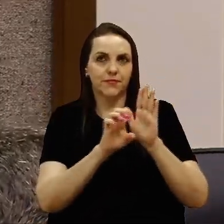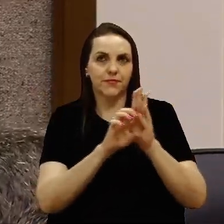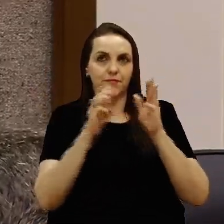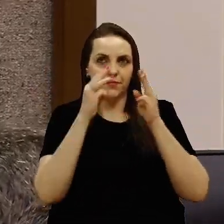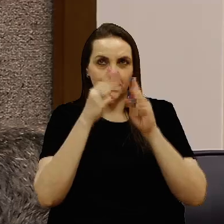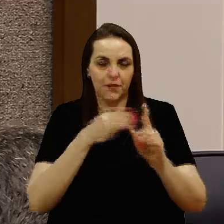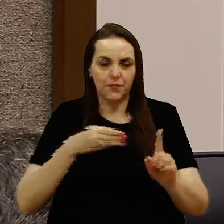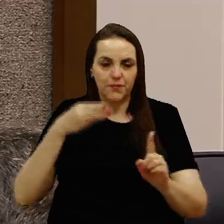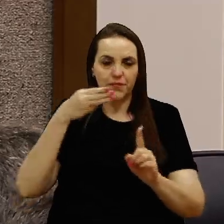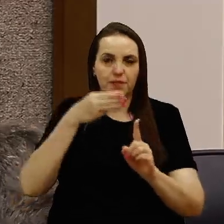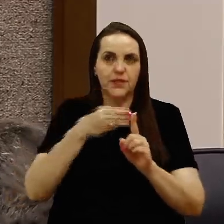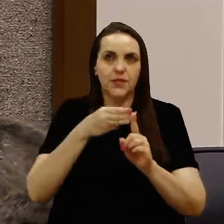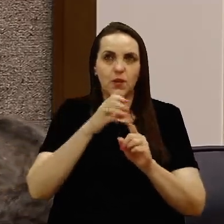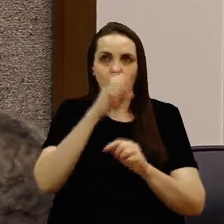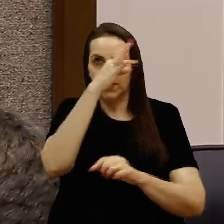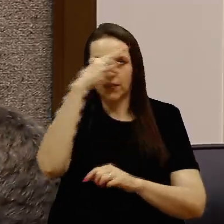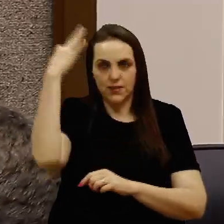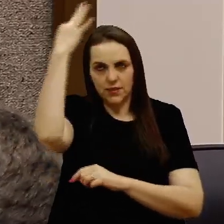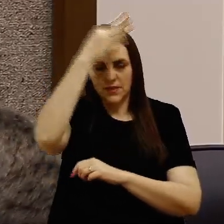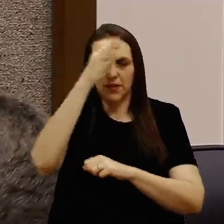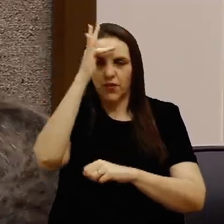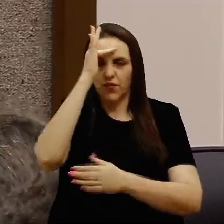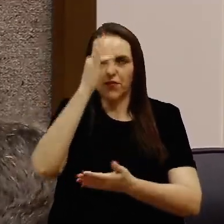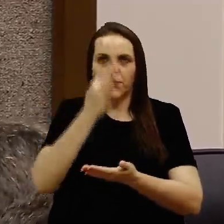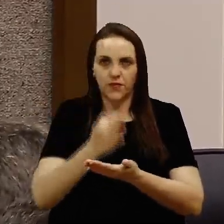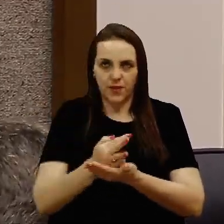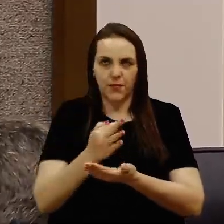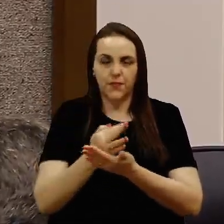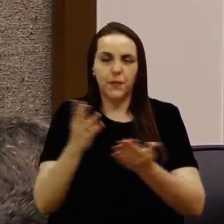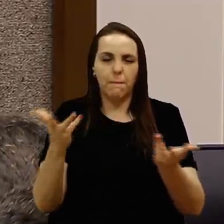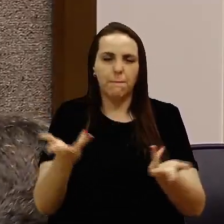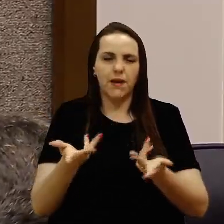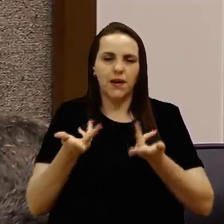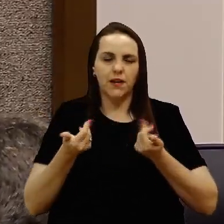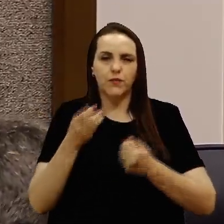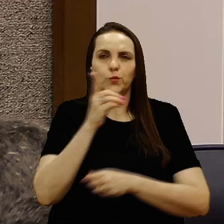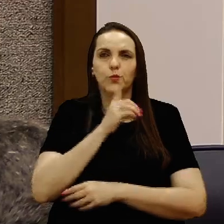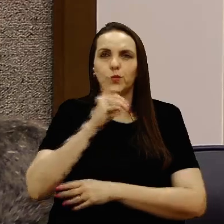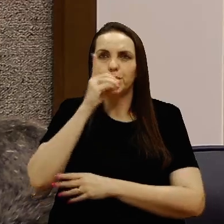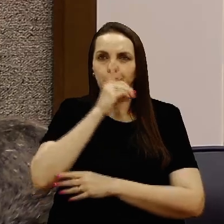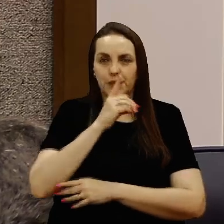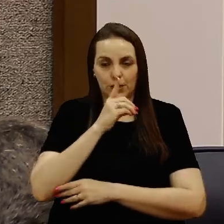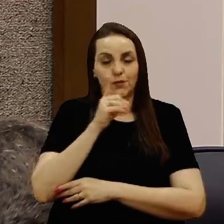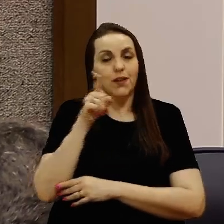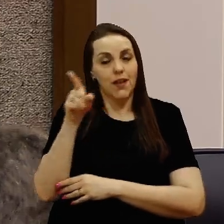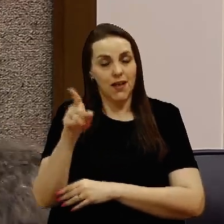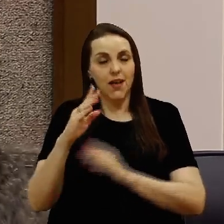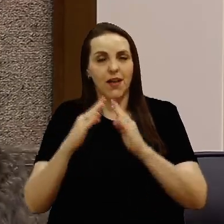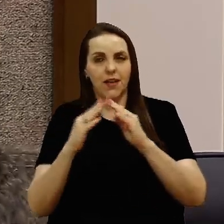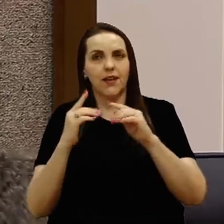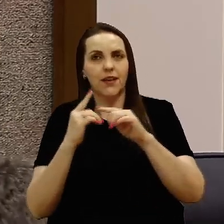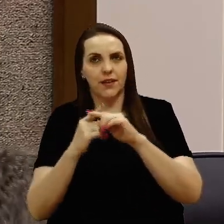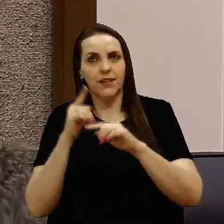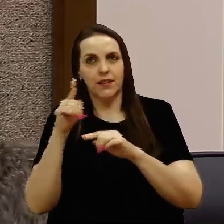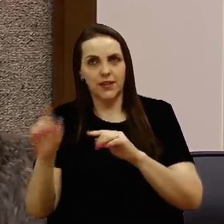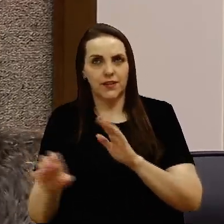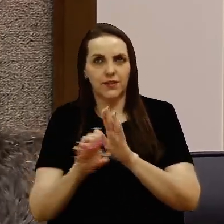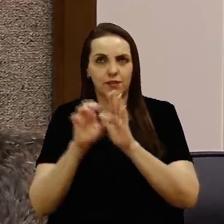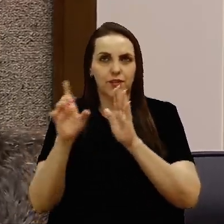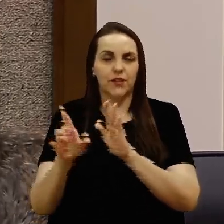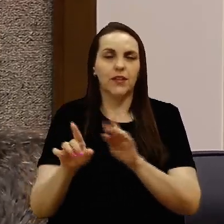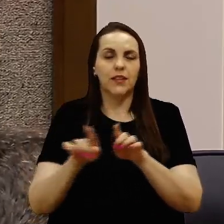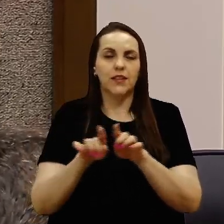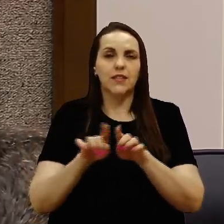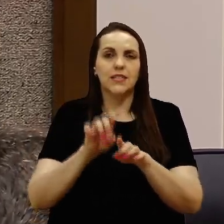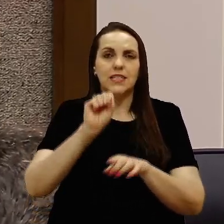pelo maravilhoso almoço domingo, lá na Igreja Santa Rita de Cássia. Fomos recepcionados